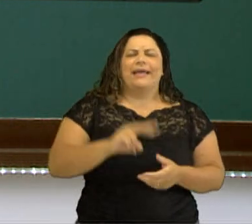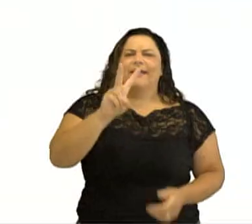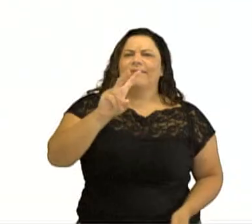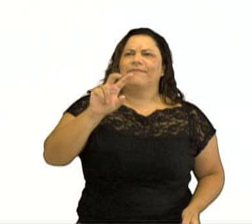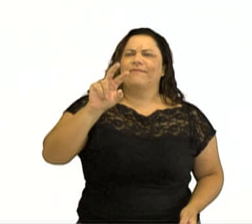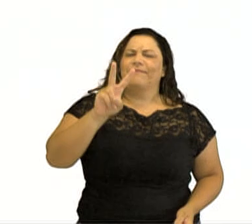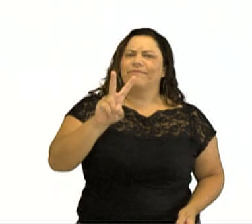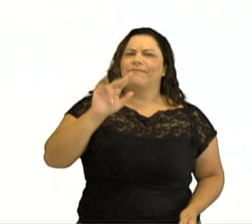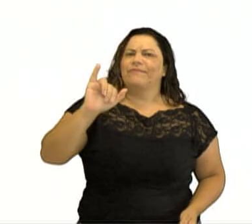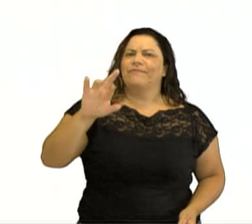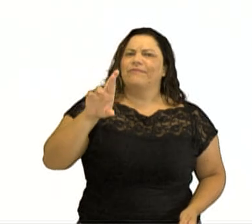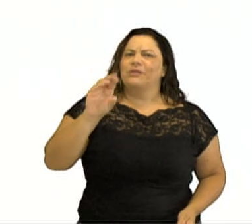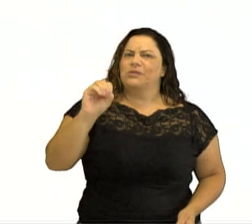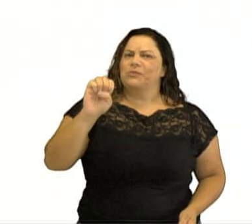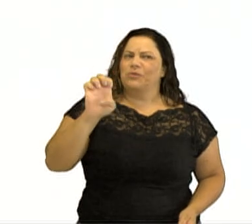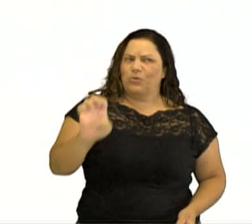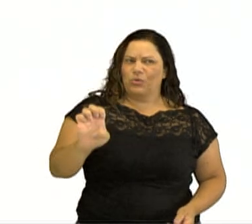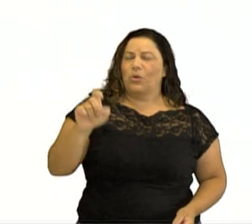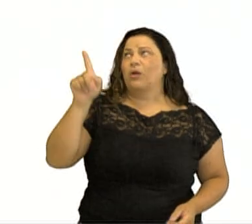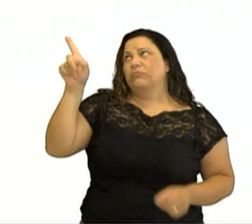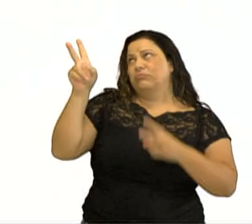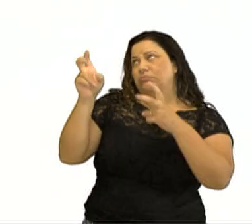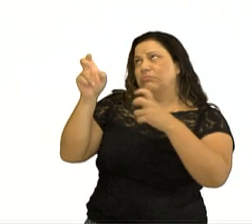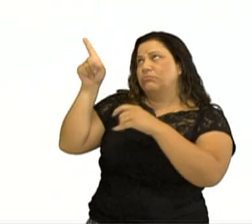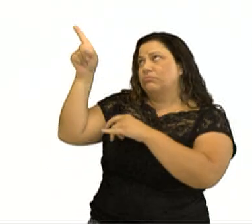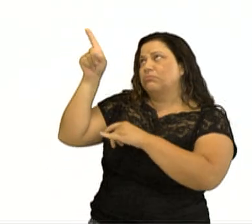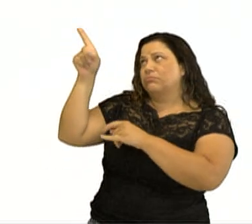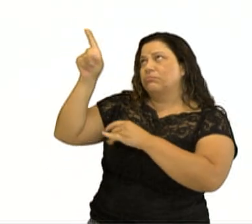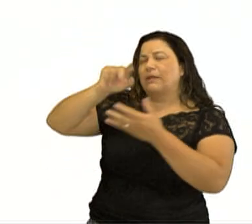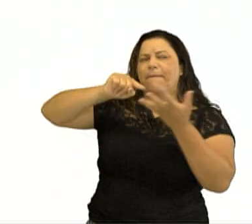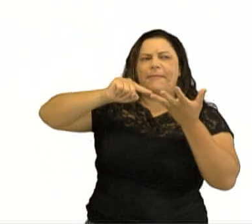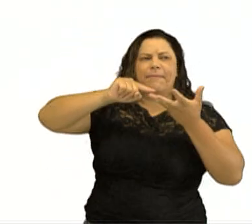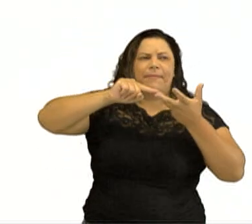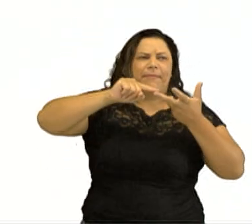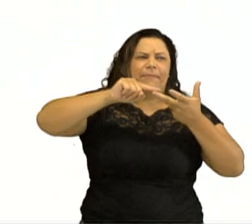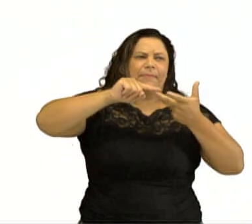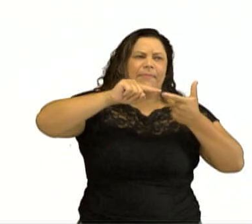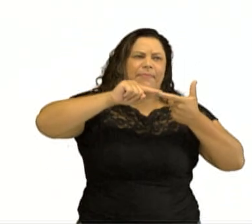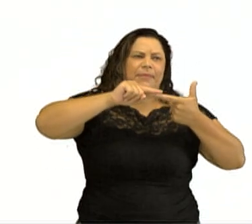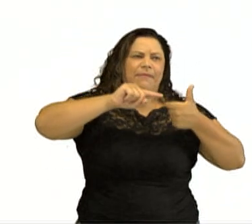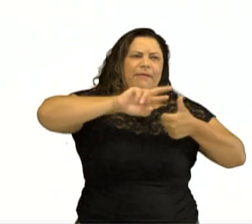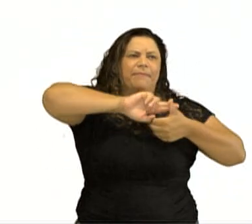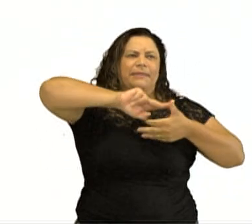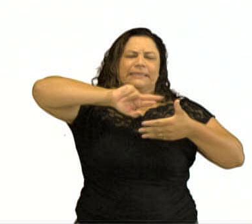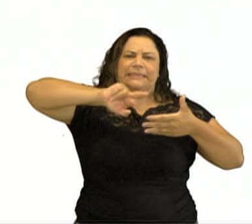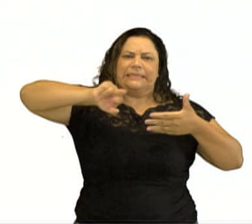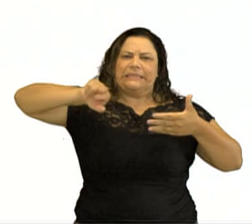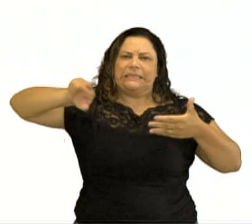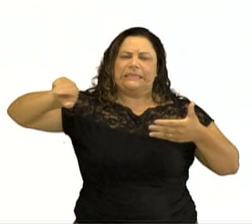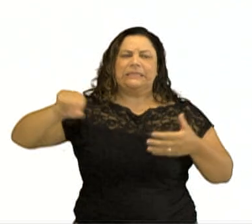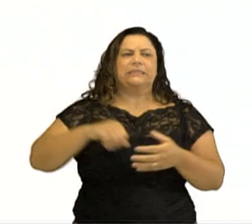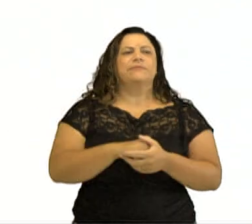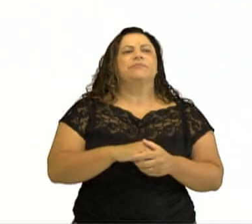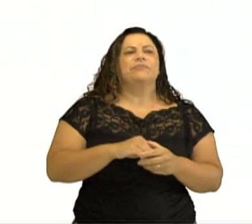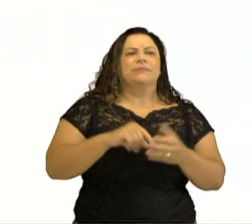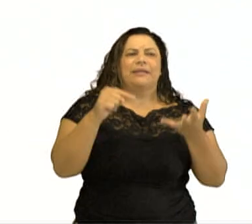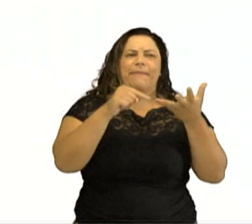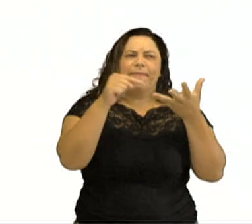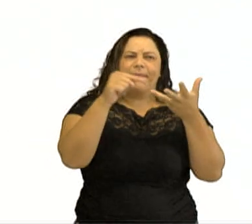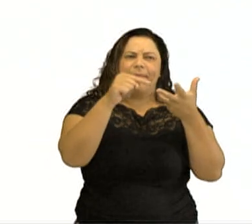imagem de vários vírus, o rotavírus, o flavivírus, o arbovírus, o influenza